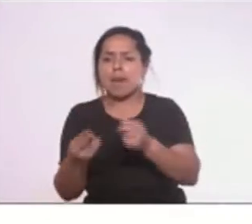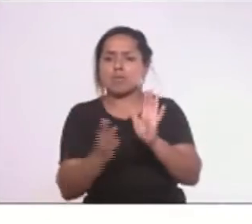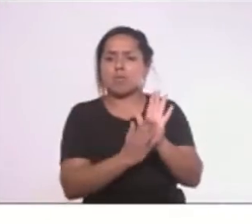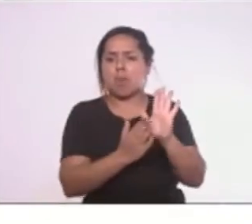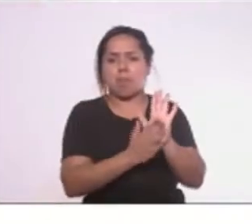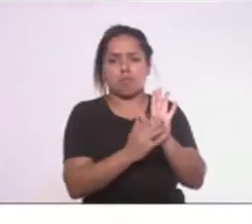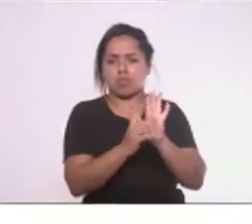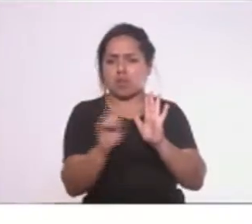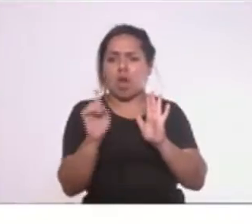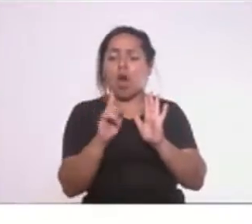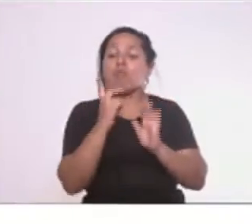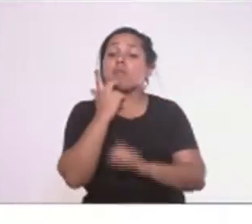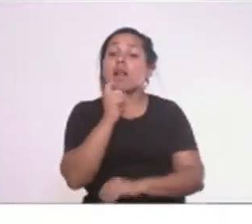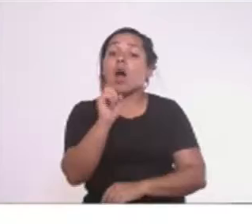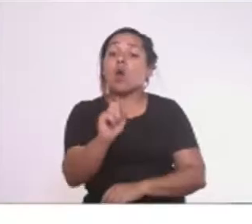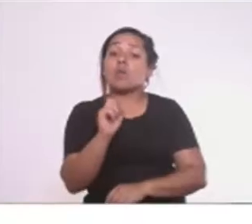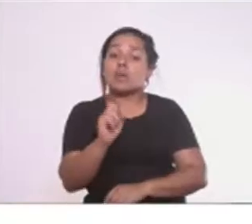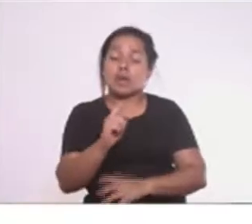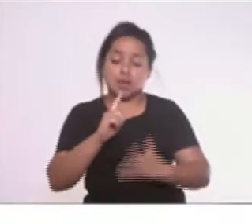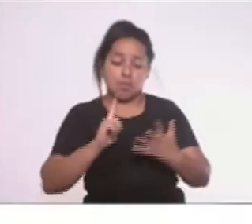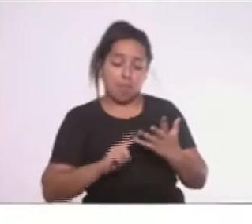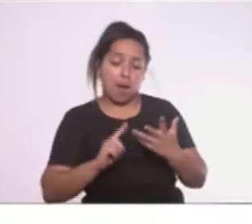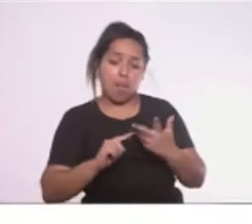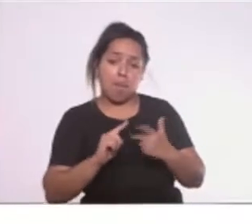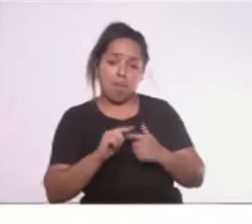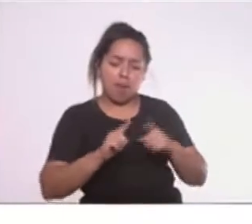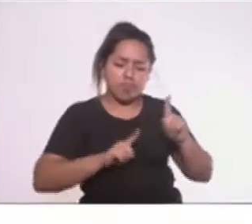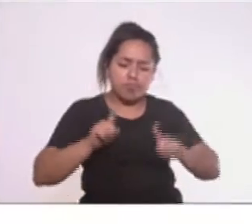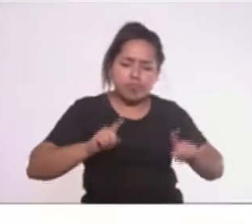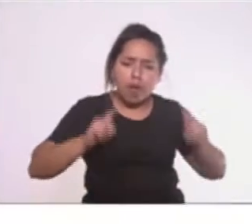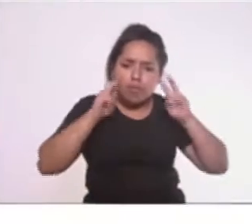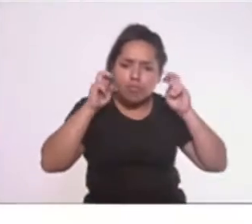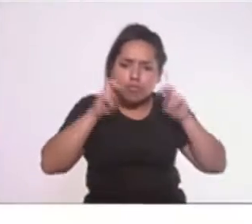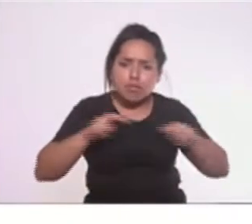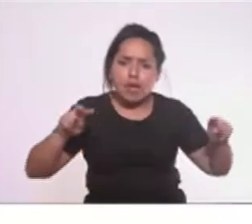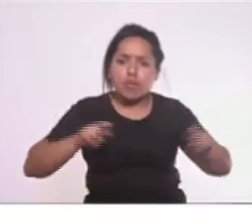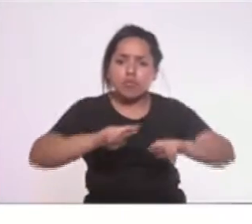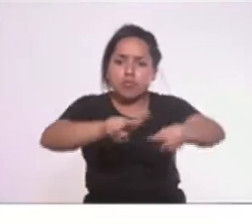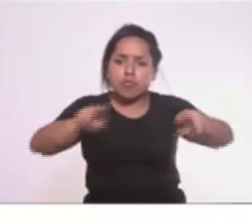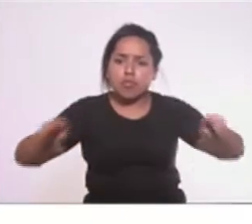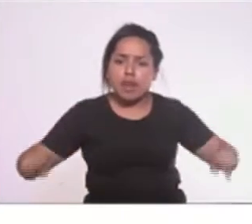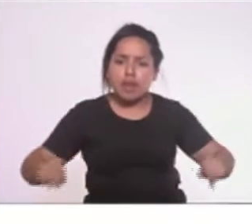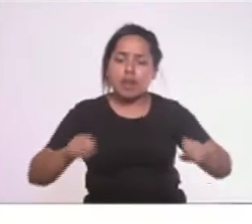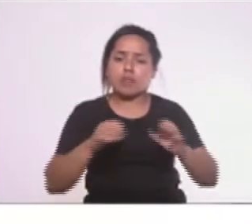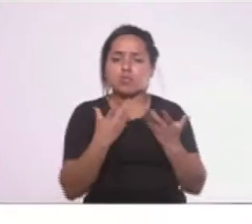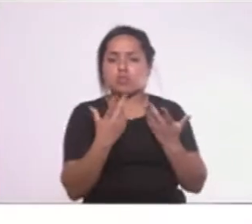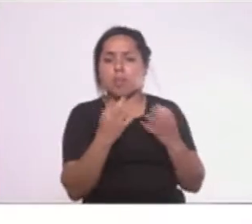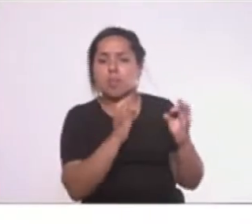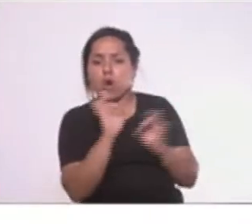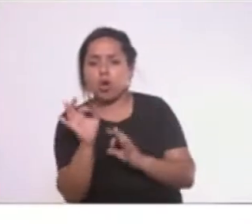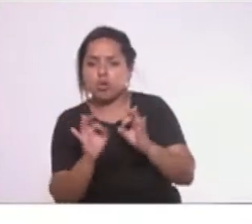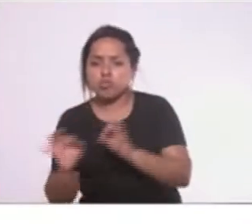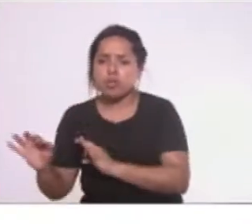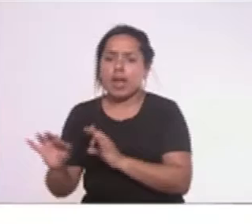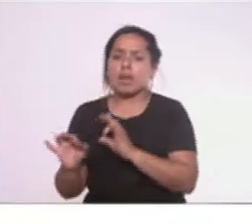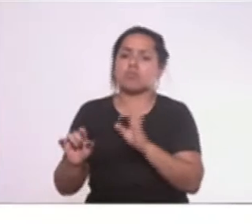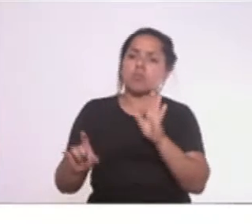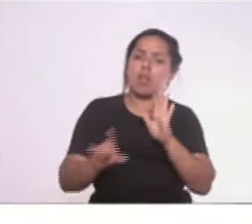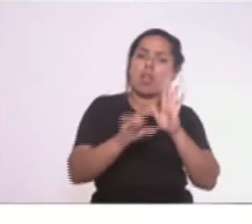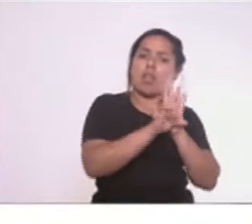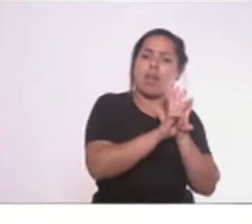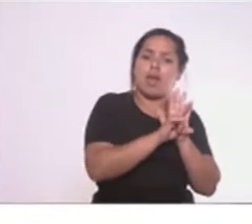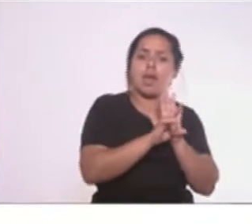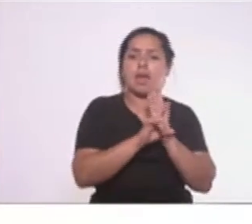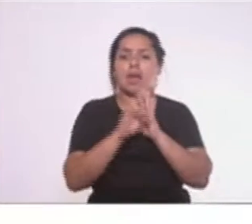os indicadores da produção legislativa sobre os diferentes formatos, projetos de decreto legislativo, projetos de lei, projetos